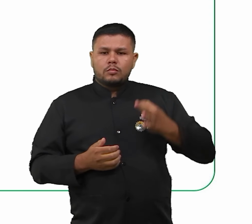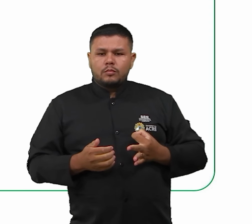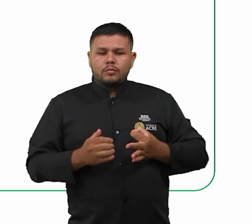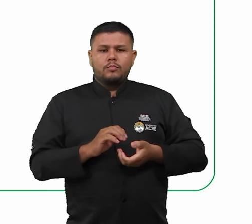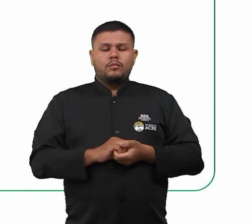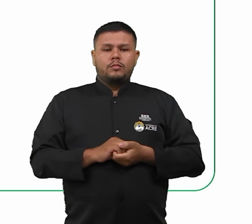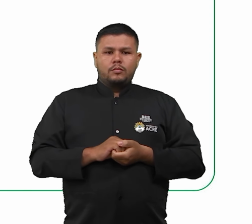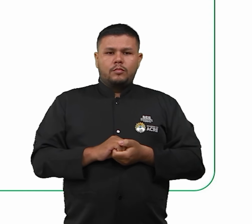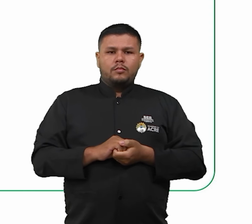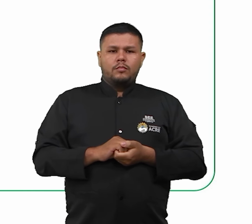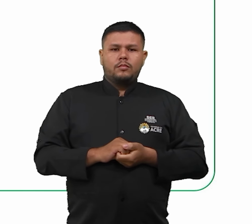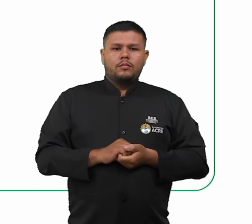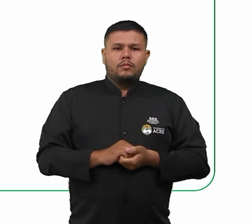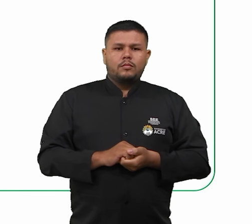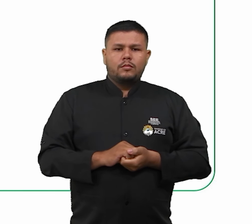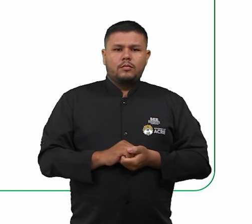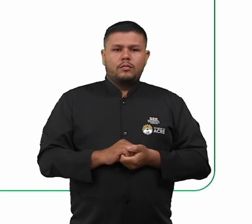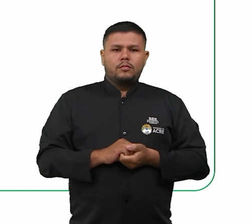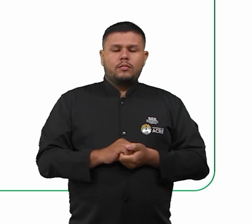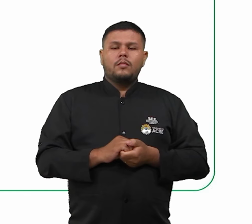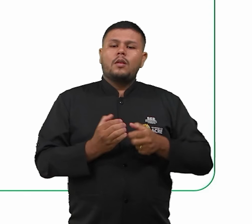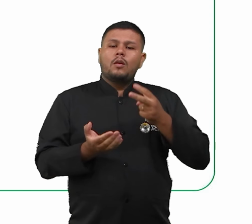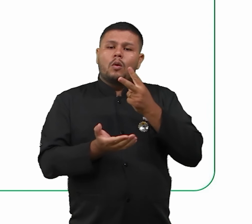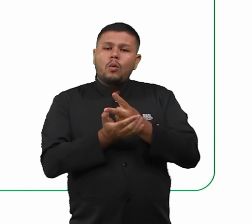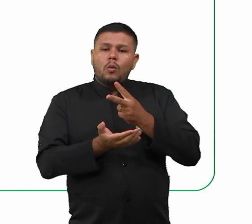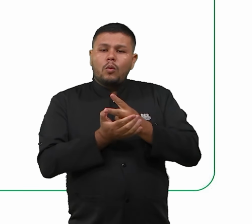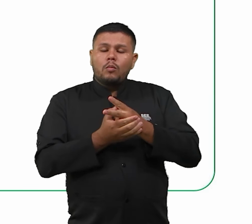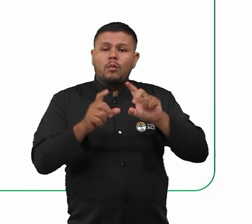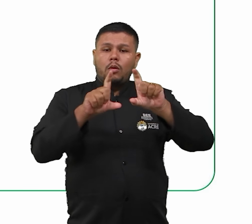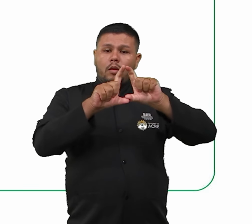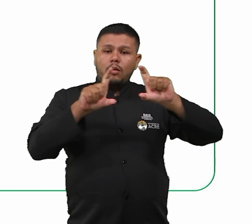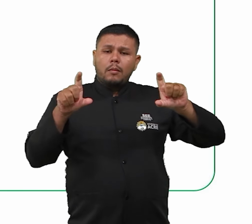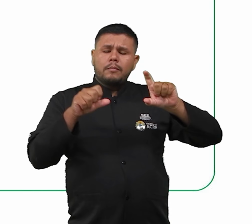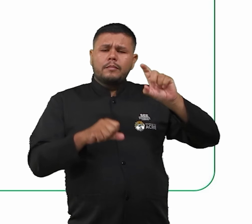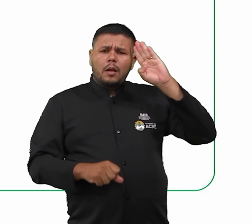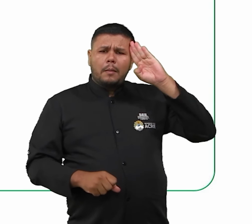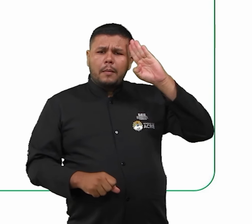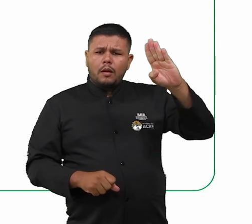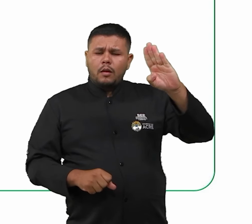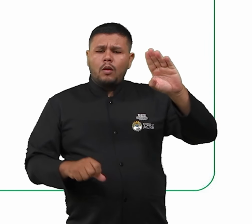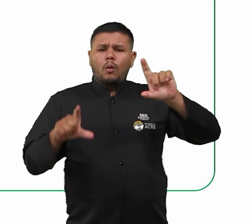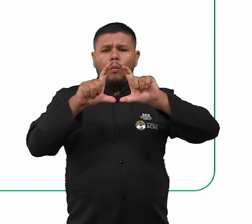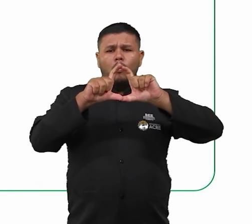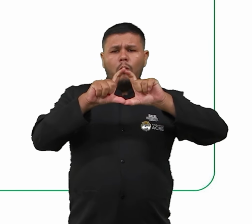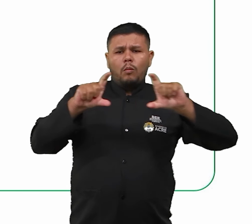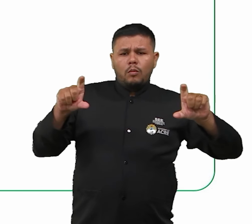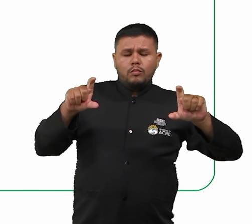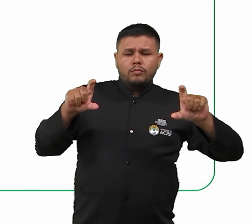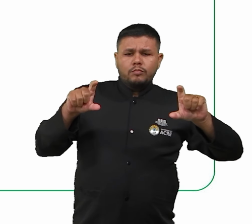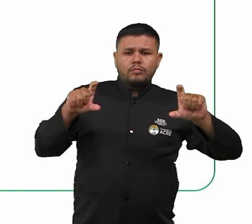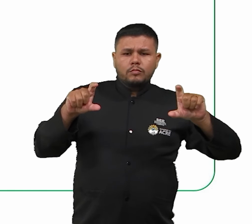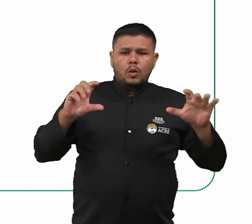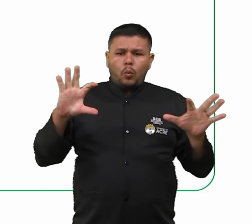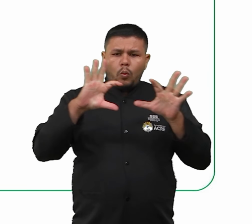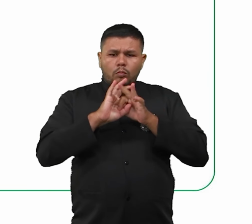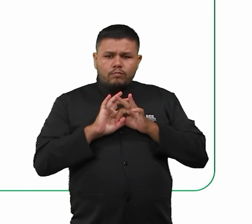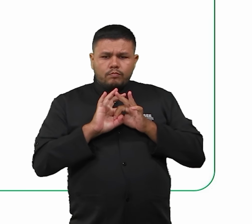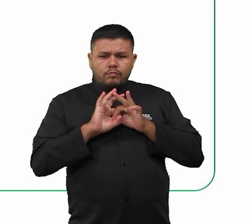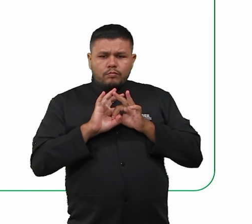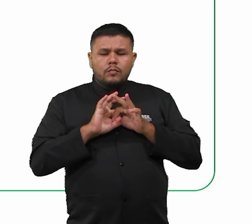Nós temos aqui sempre uma oração principal e uma oração subordinada. Por